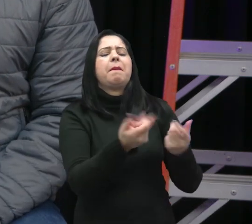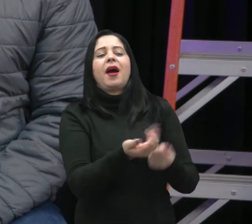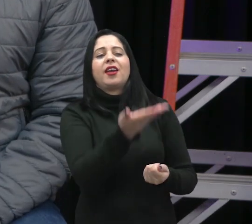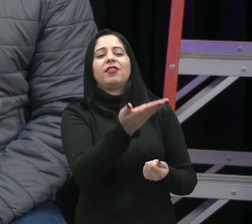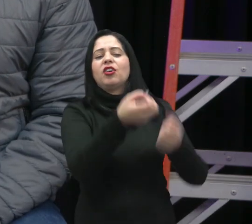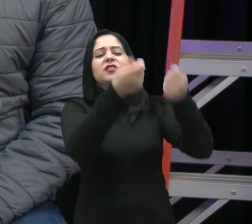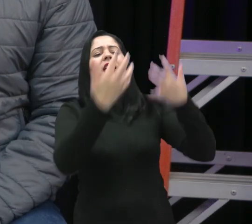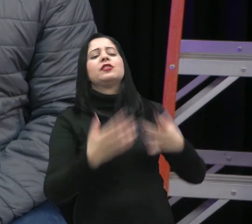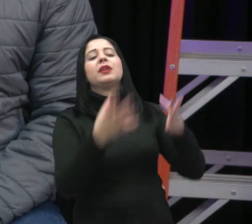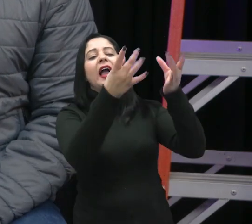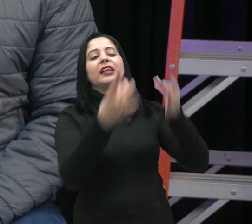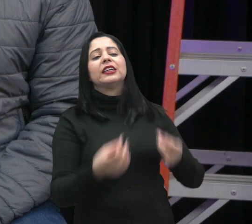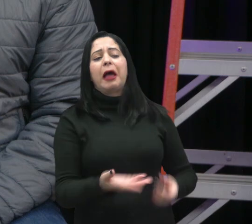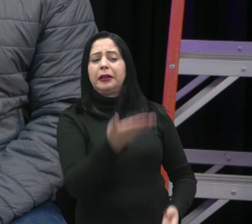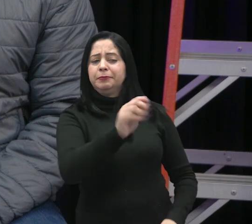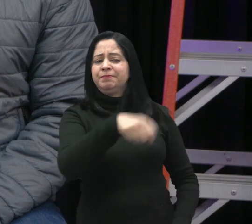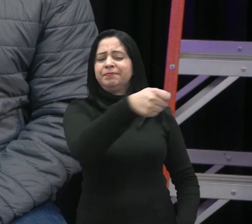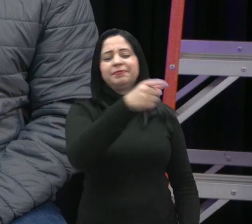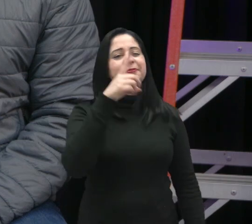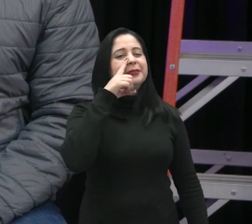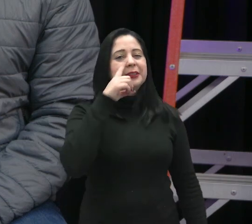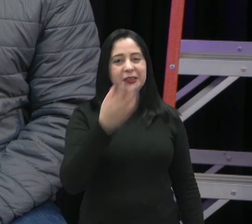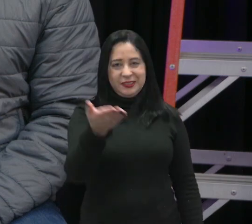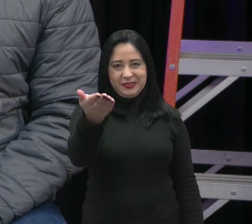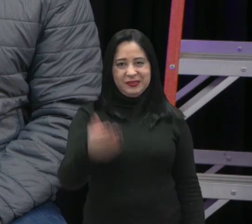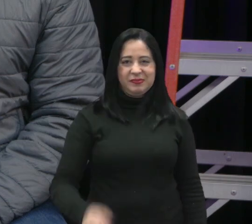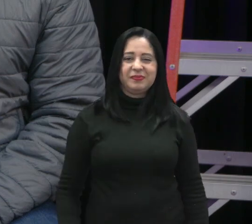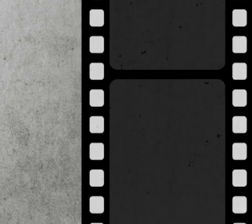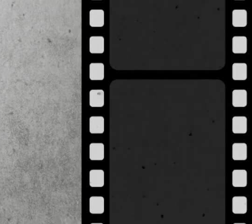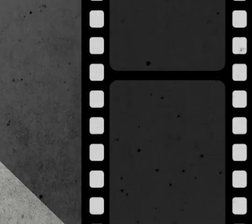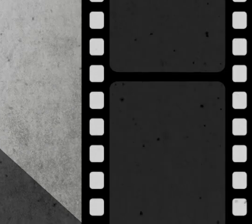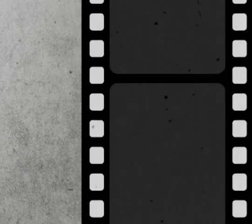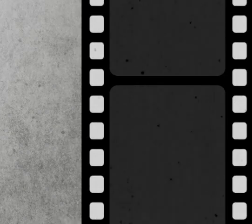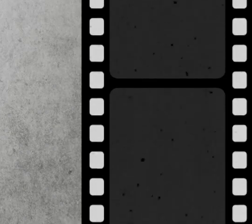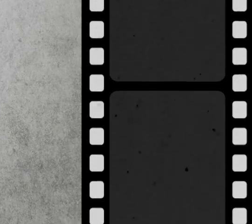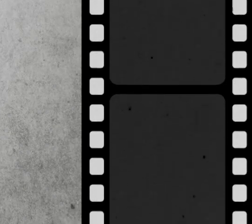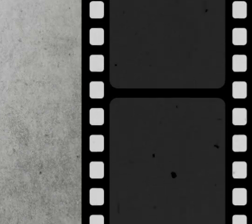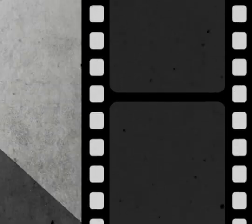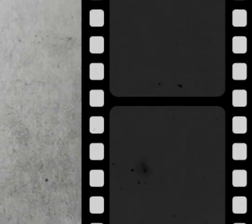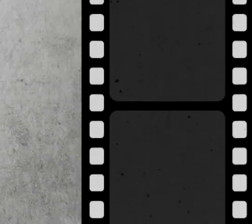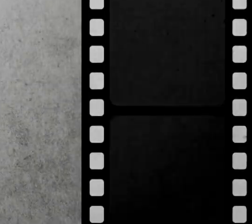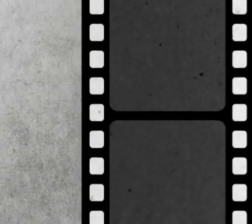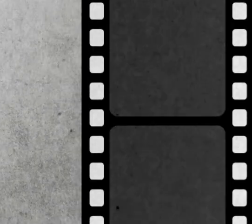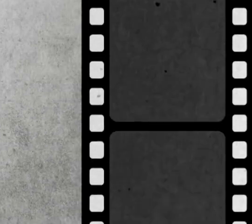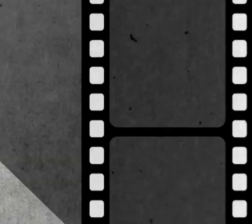trazer todos esses detalhes, Dani Rivas, é com você.